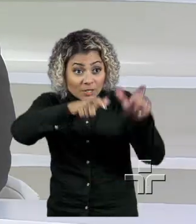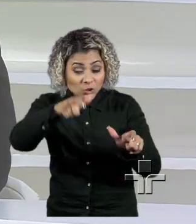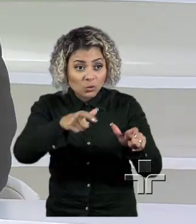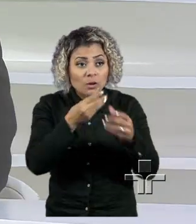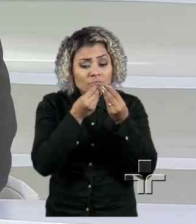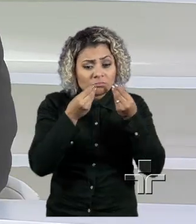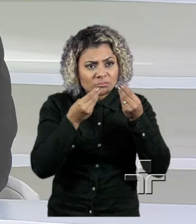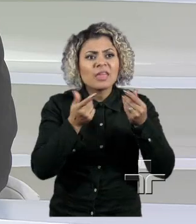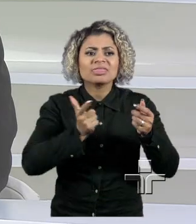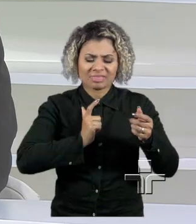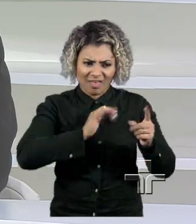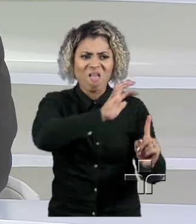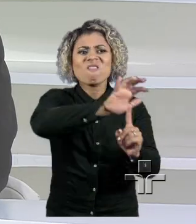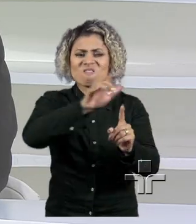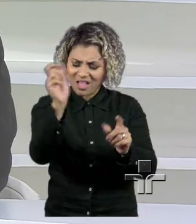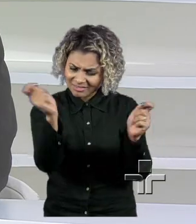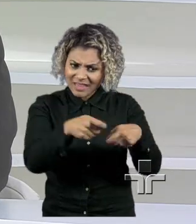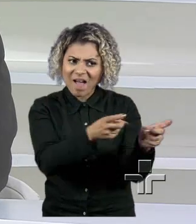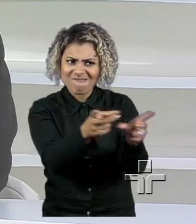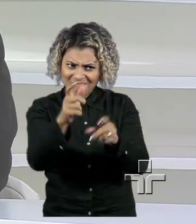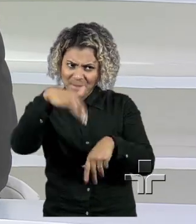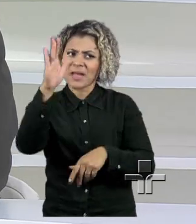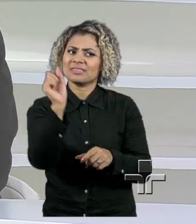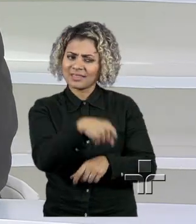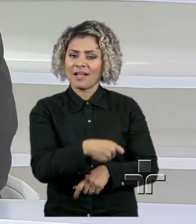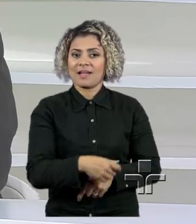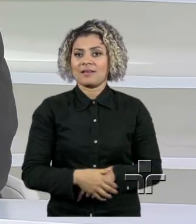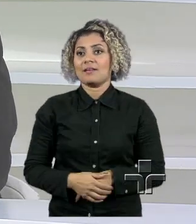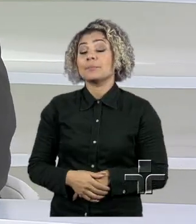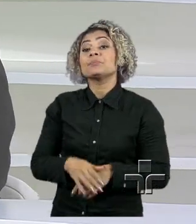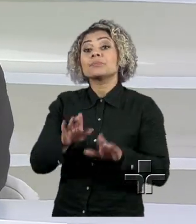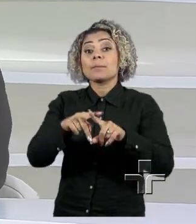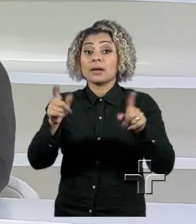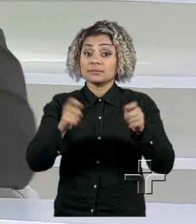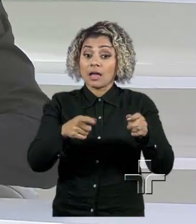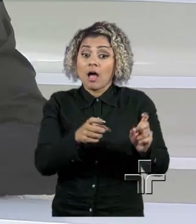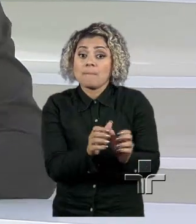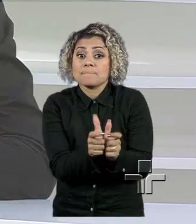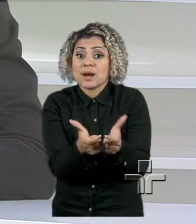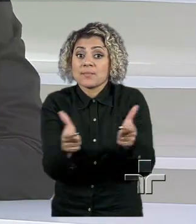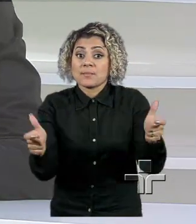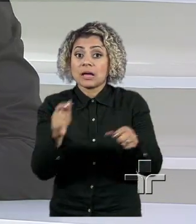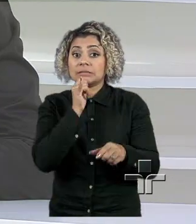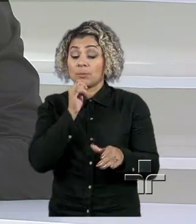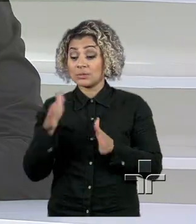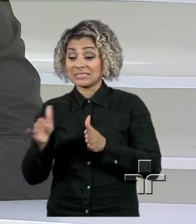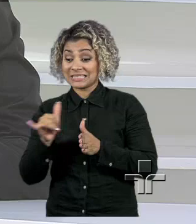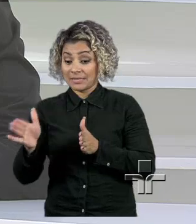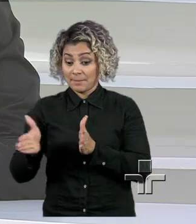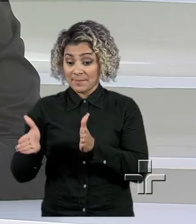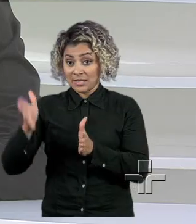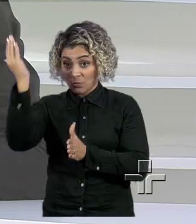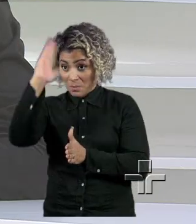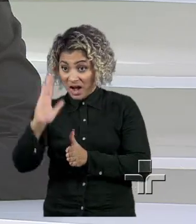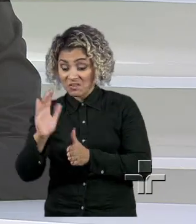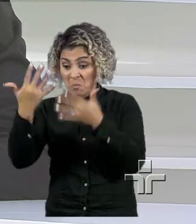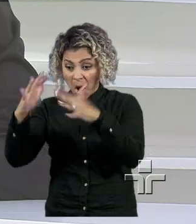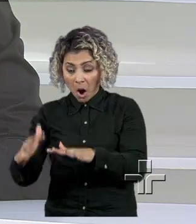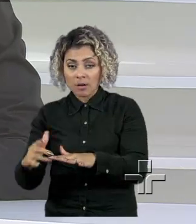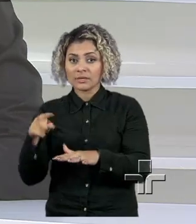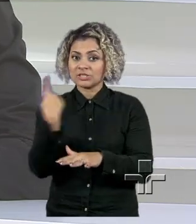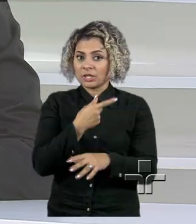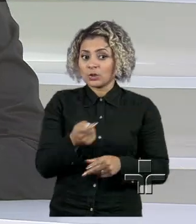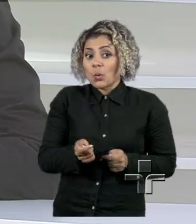gente vê uma situação econômica mais favorável, você pode fazer um plano de expansão. Quando tem uma situação menos favorável, você vai ser mais cauteloso, né? É